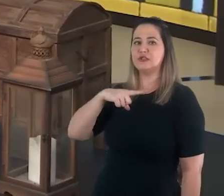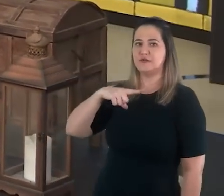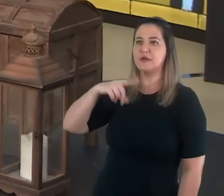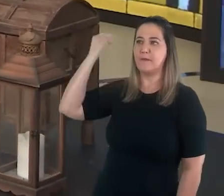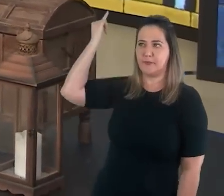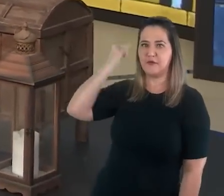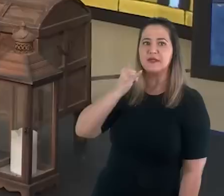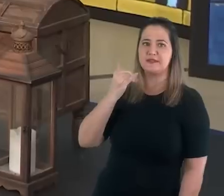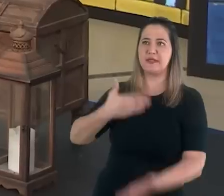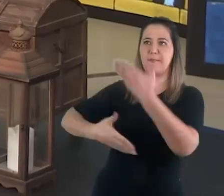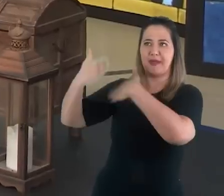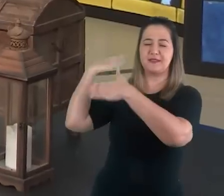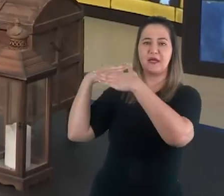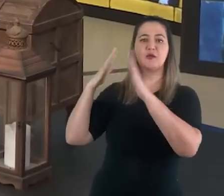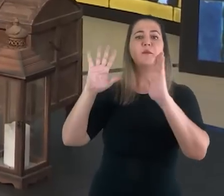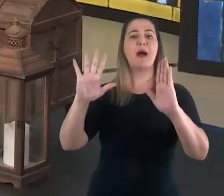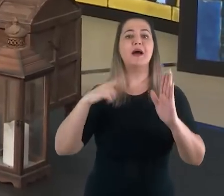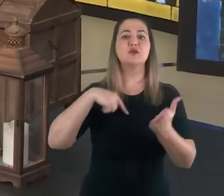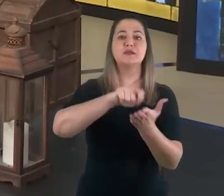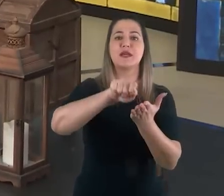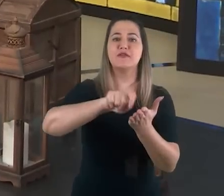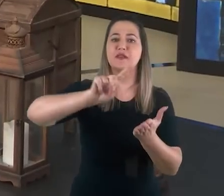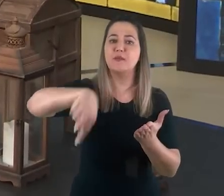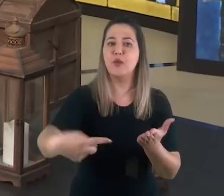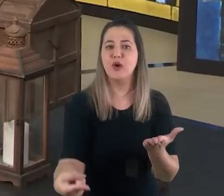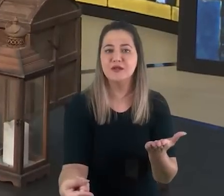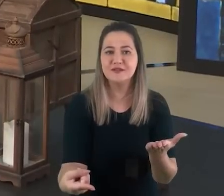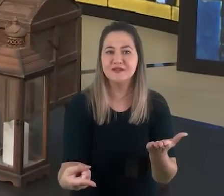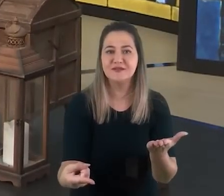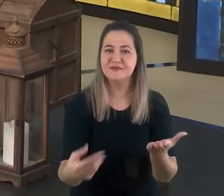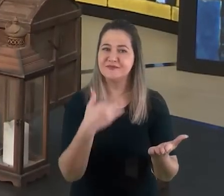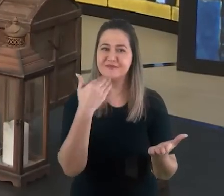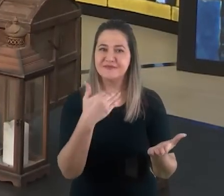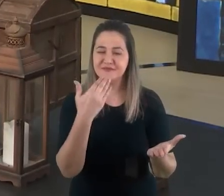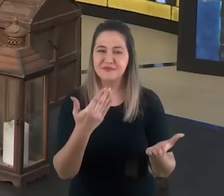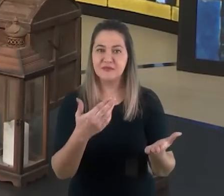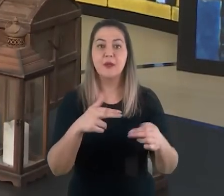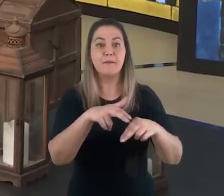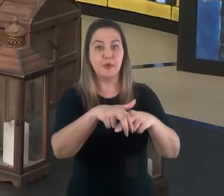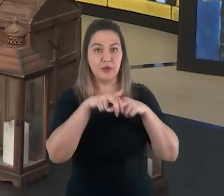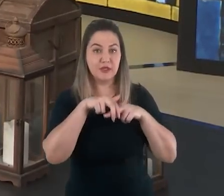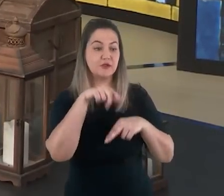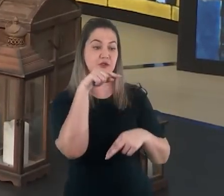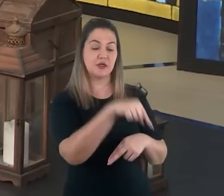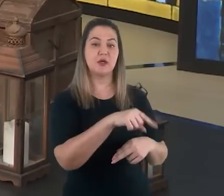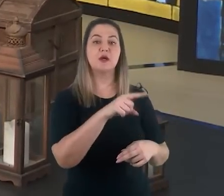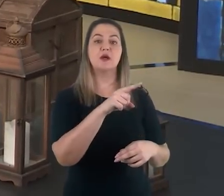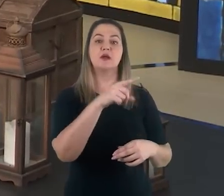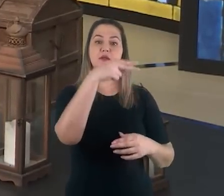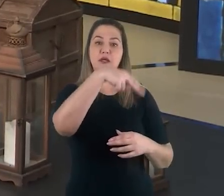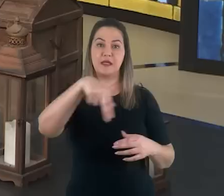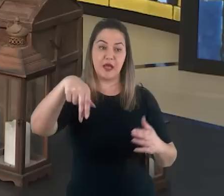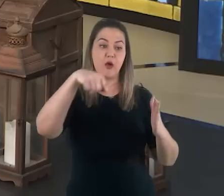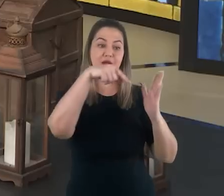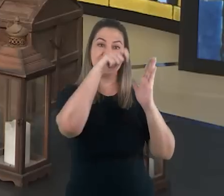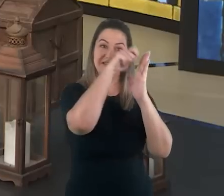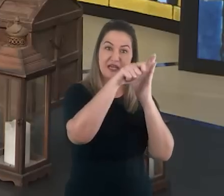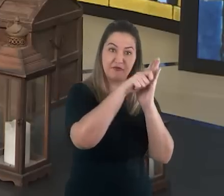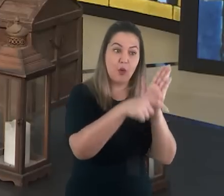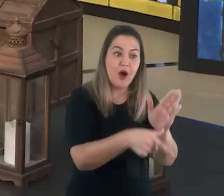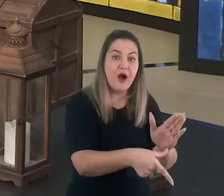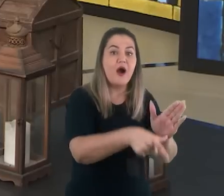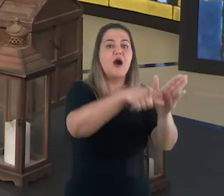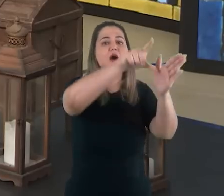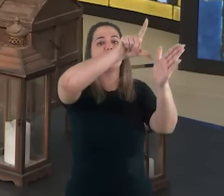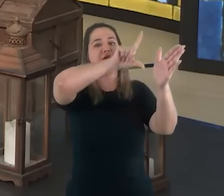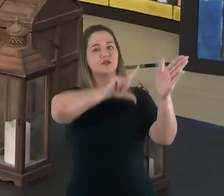ex-evento e Daniel seria o único ante-evento, isto é, aquele que realmente foi escrito antes de se cumprir?